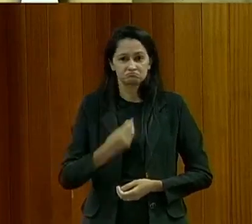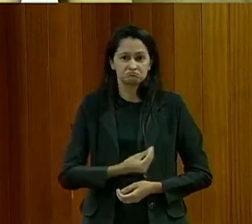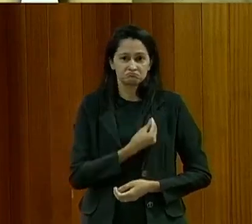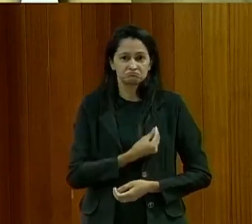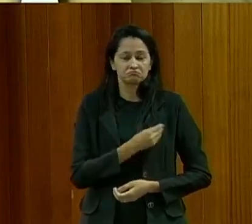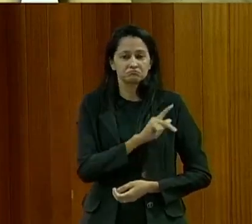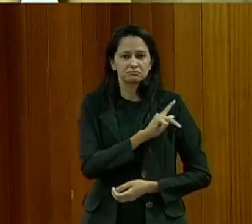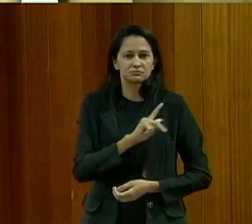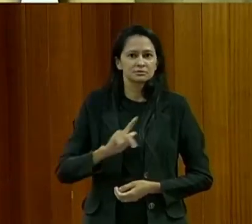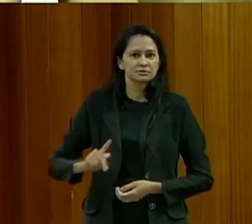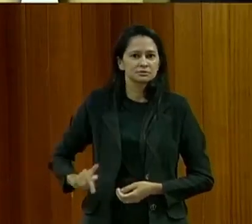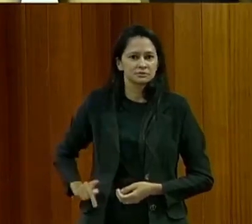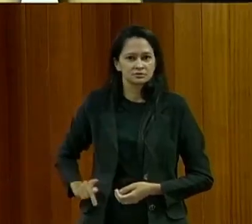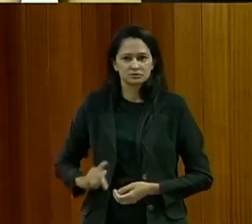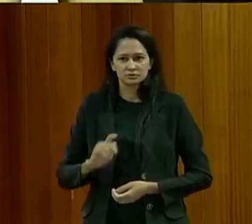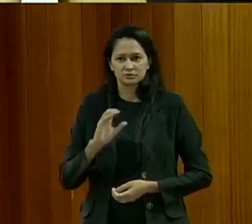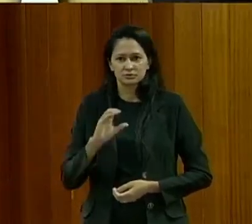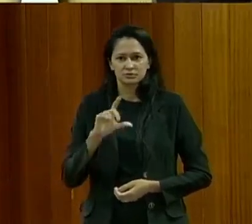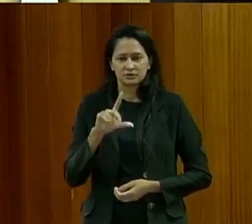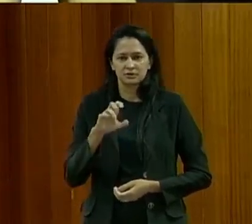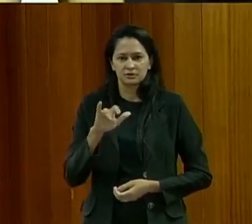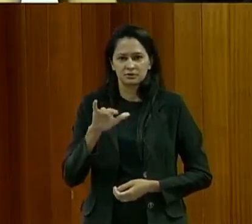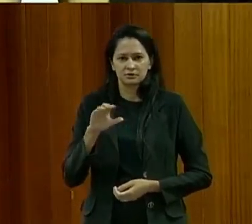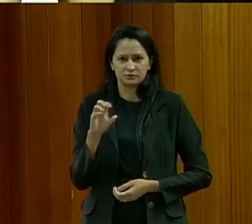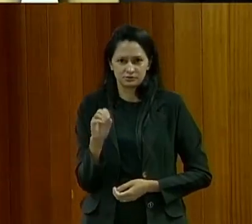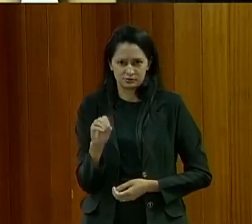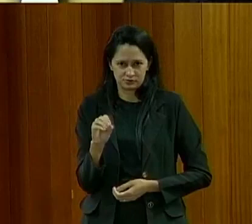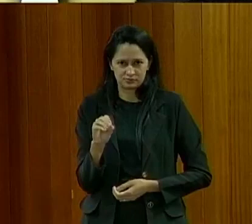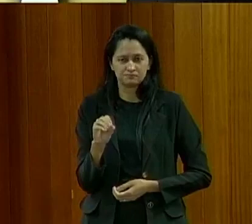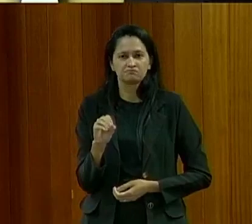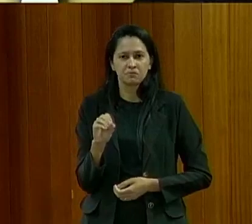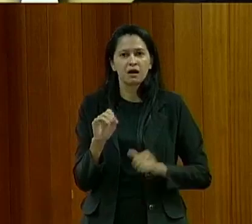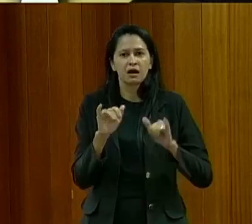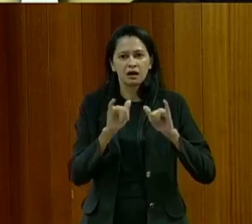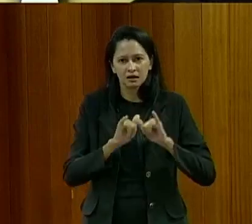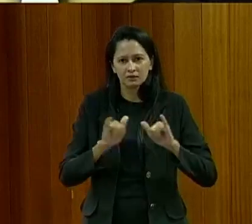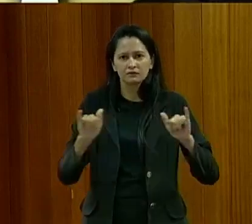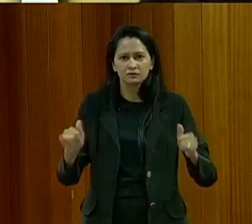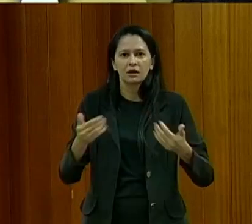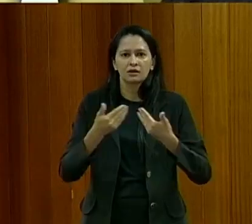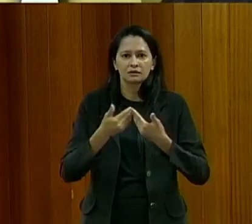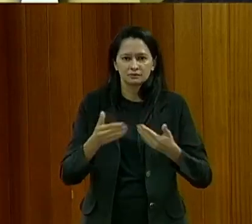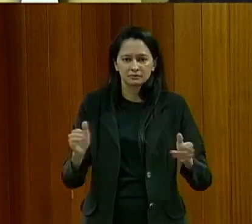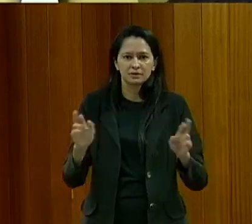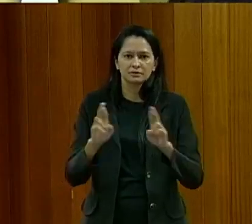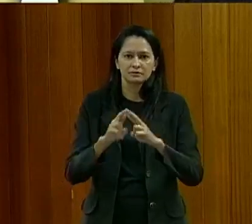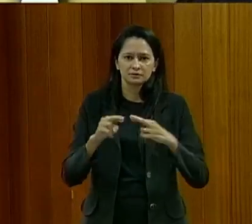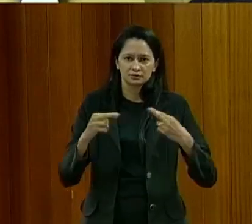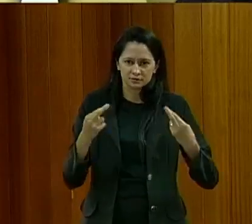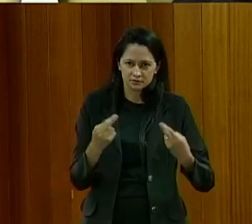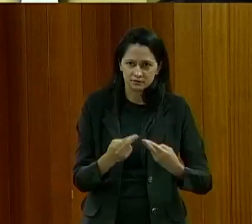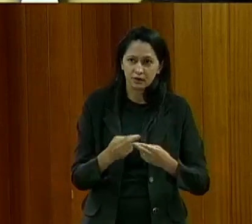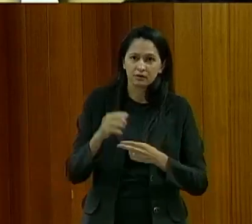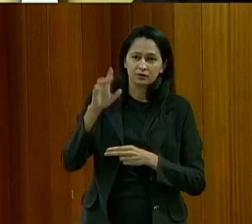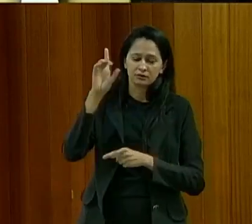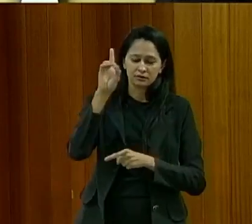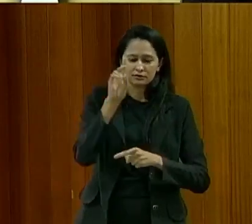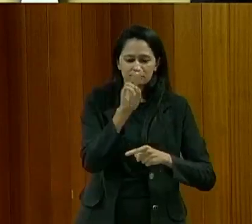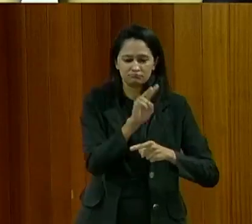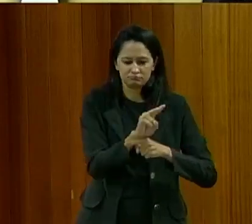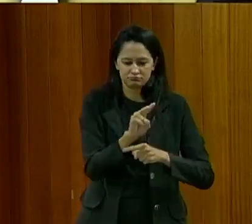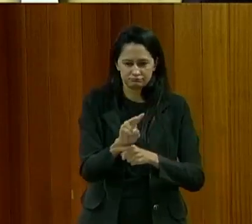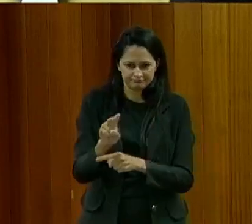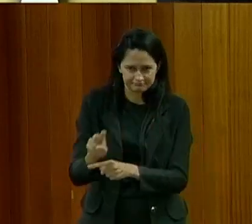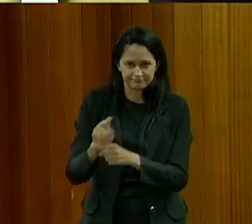senhor vereador Clécio Alves, que declarou aberta sob a proteção de Deus.